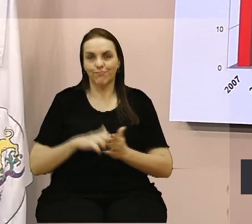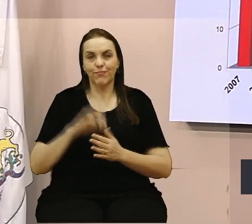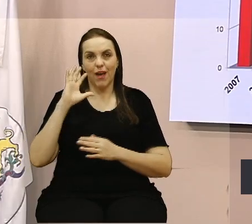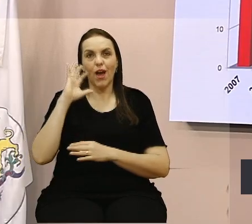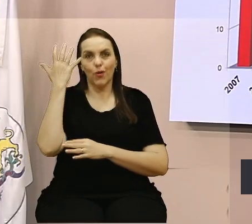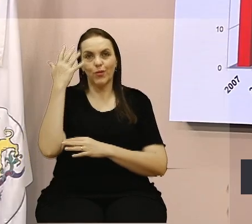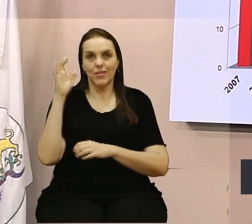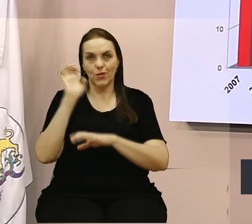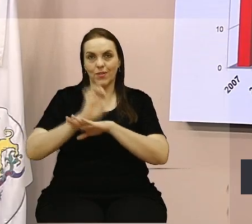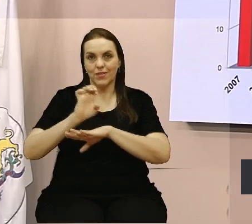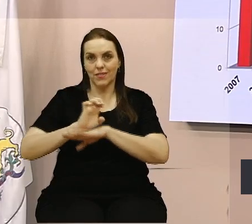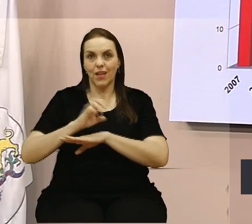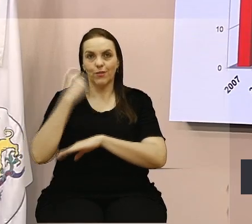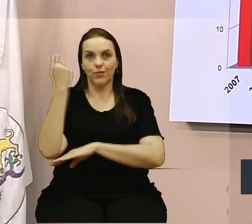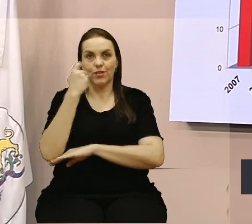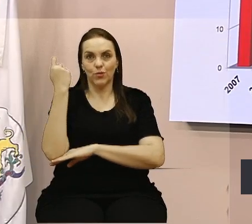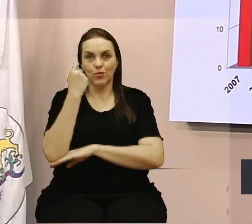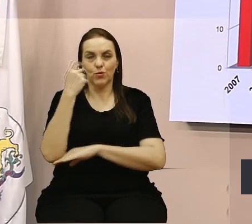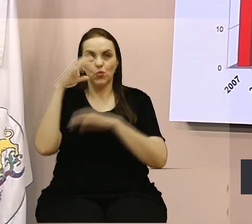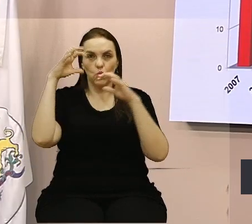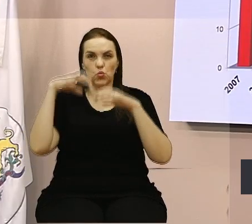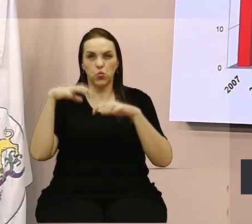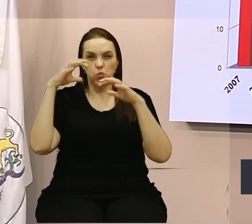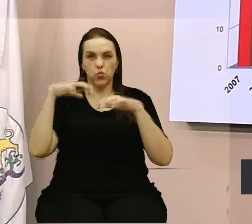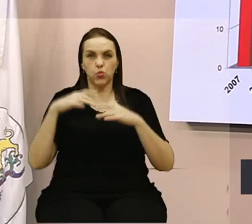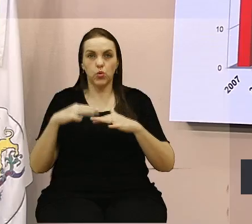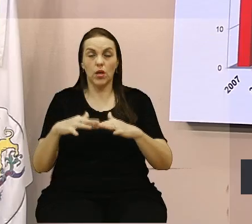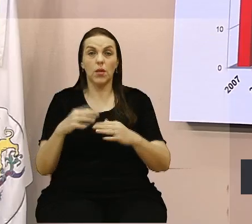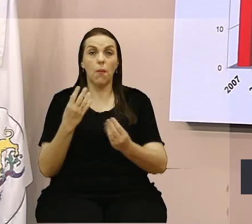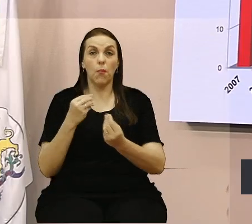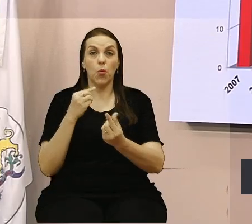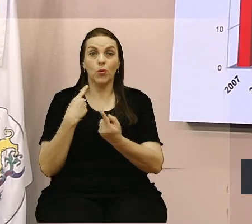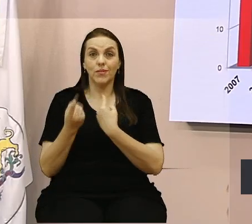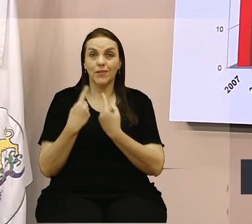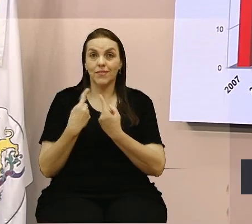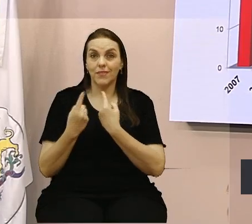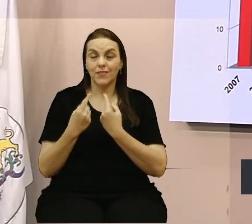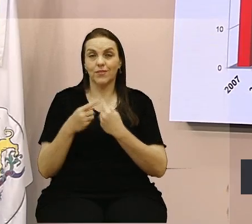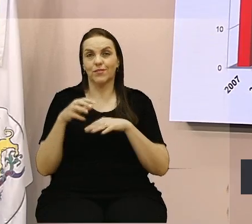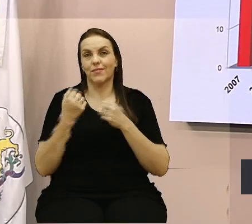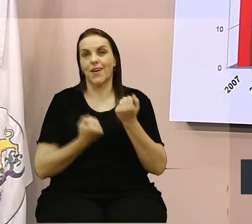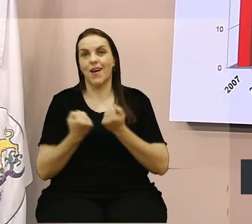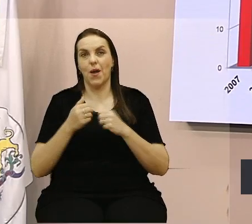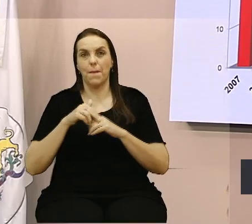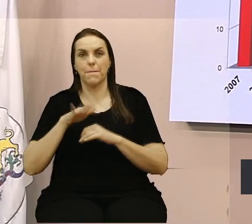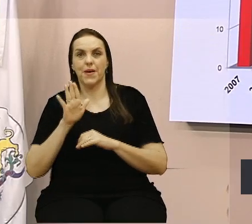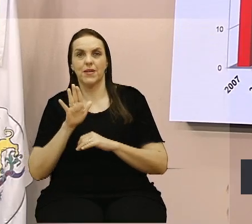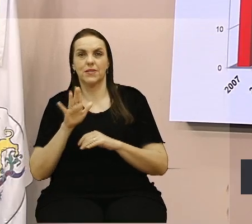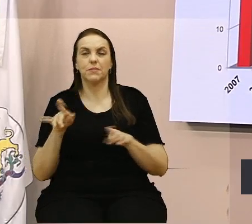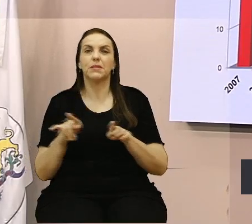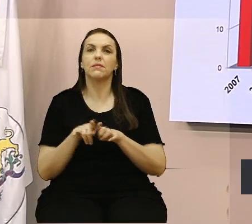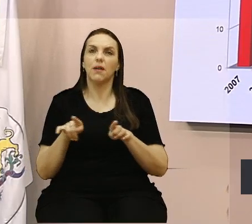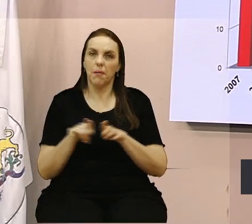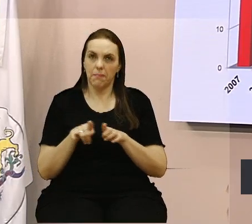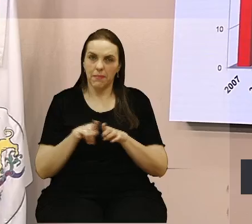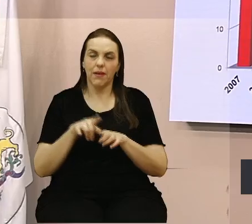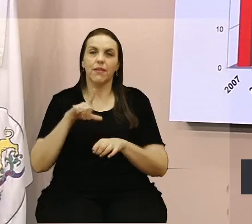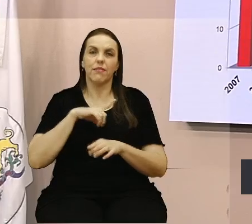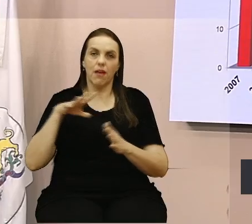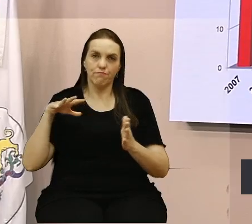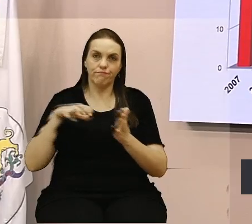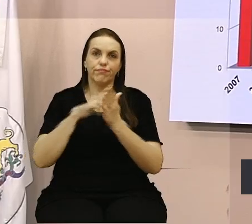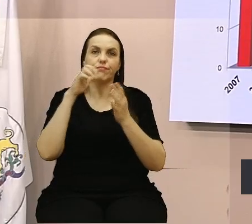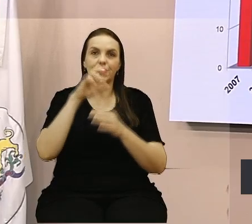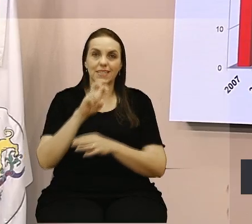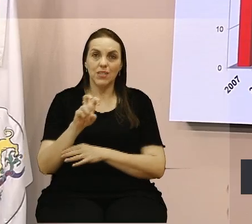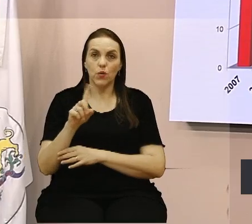estado, então houve o trânsito de veículos a mais. Mas mesmo assim nós tivemos 51 mortes